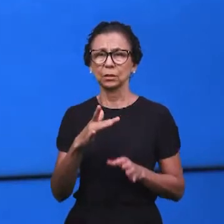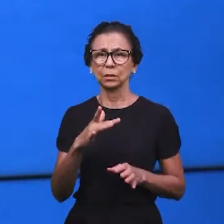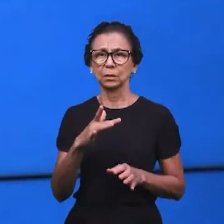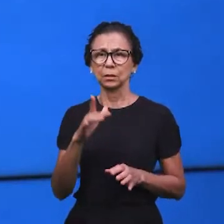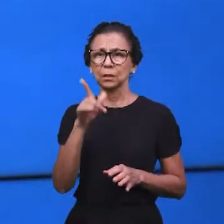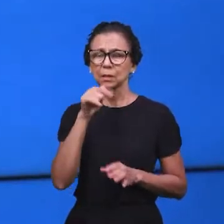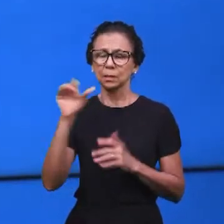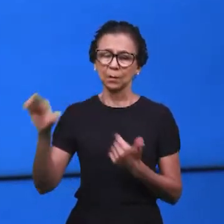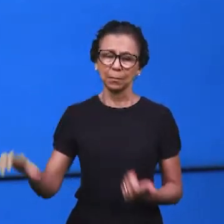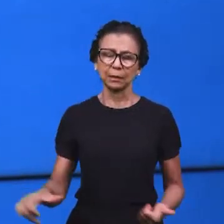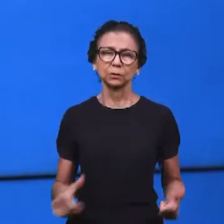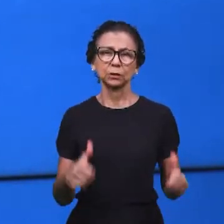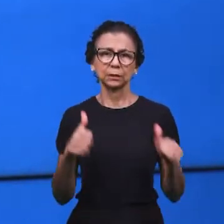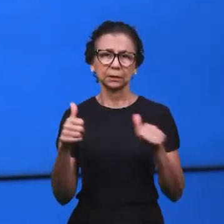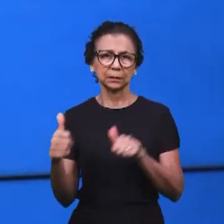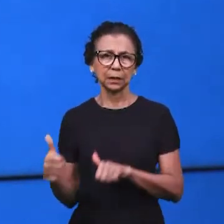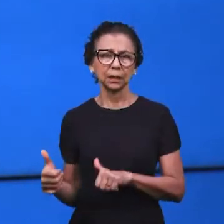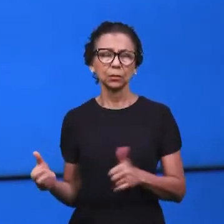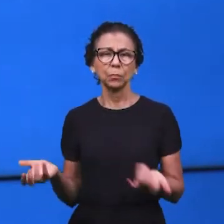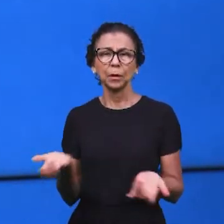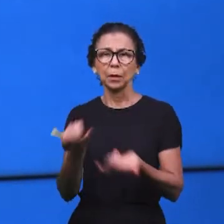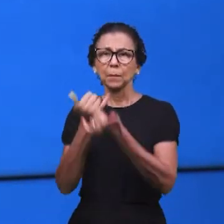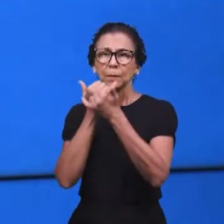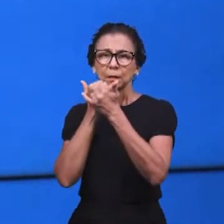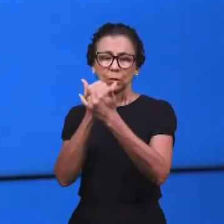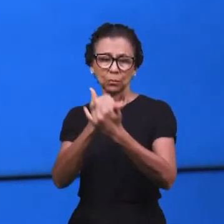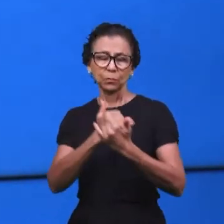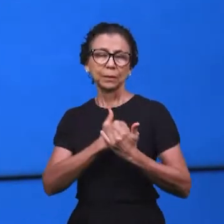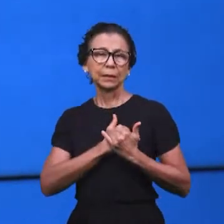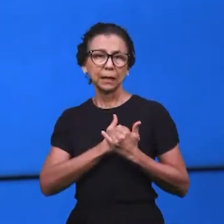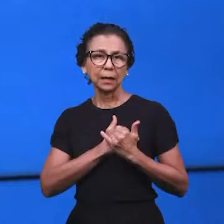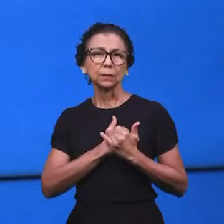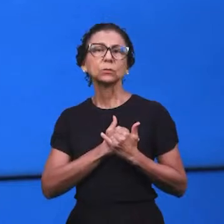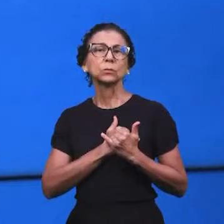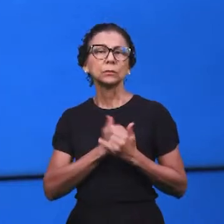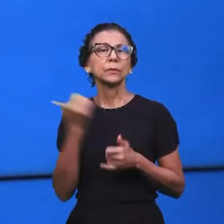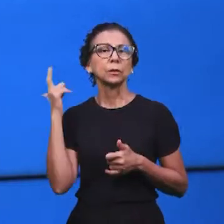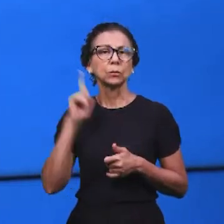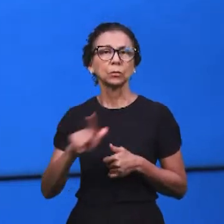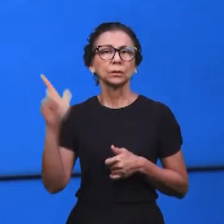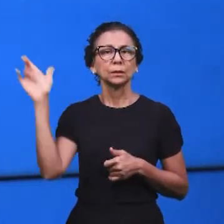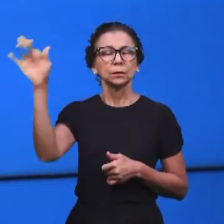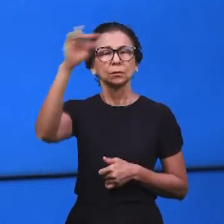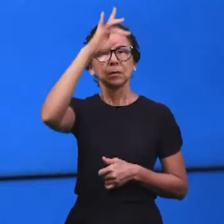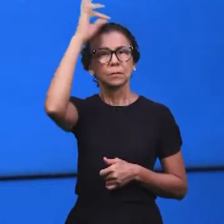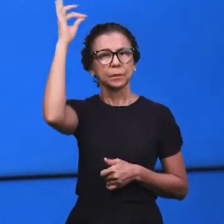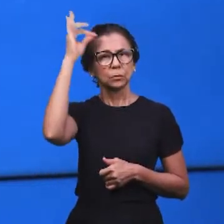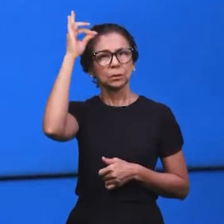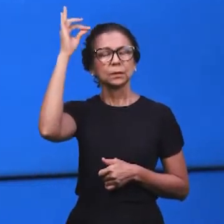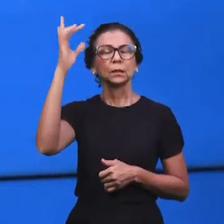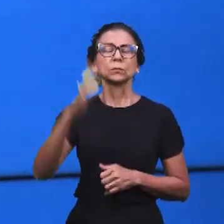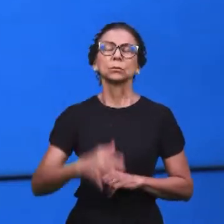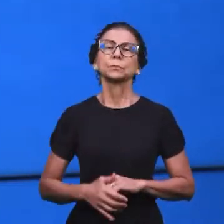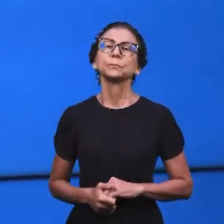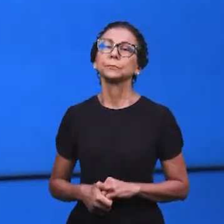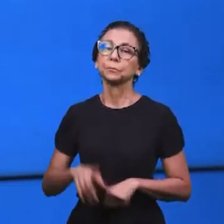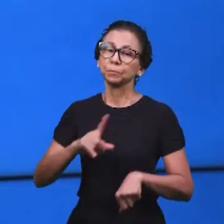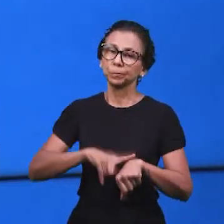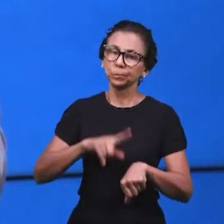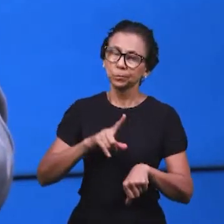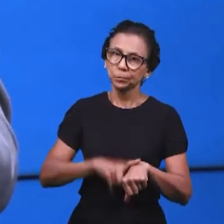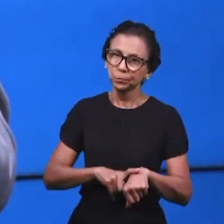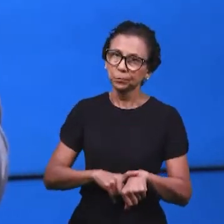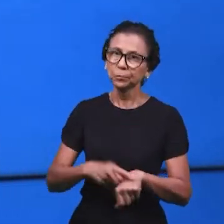e recebereis o dom do Espírito Santo. Então esta é a mesma mensagem, ou seja, arrependimento. Agora é hora de